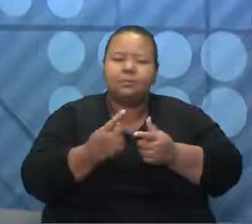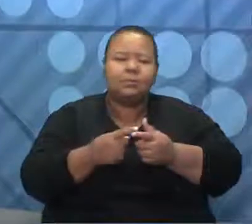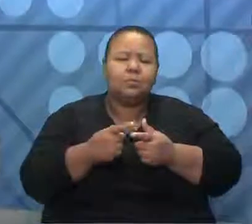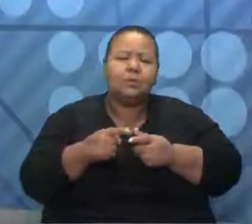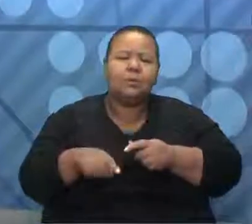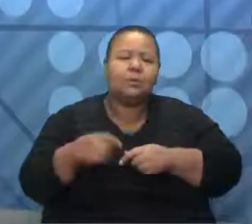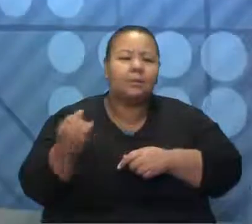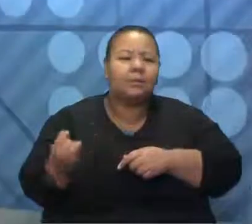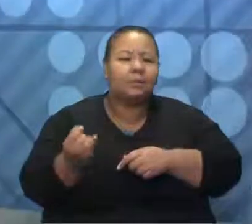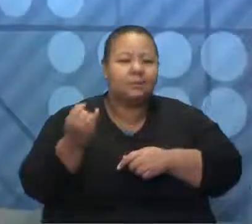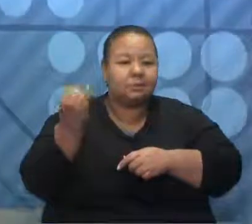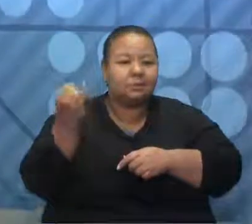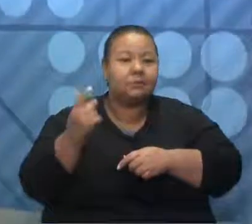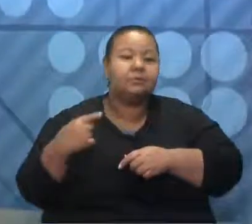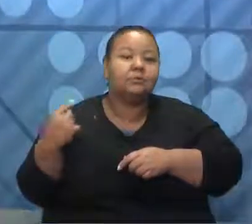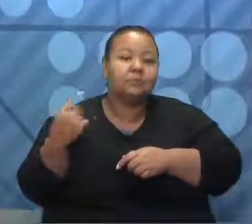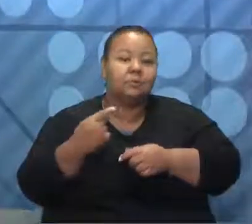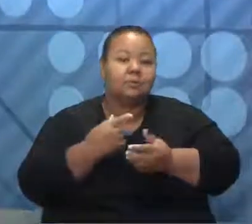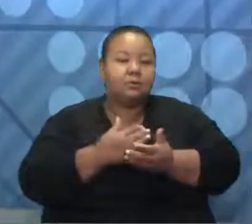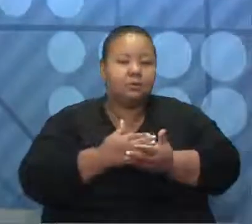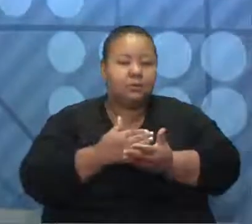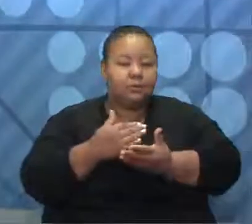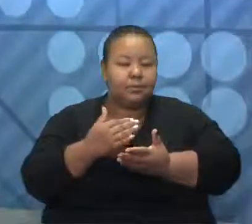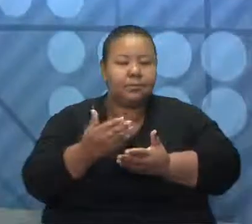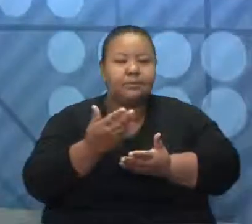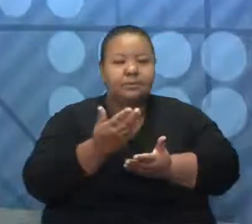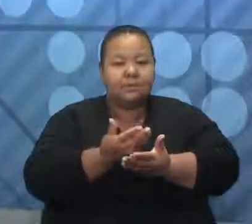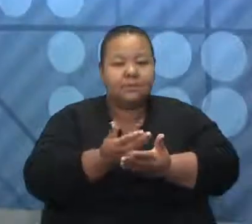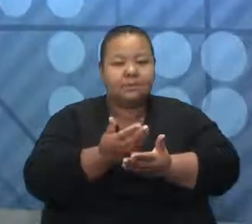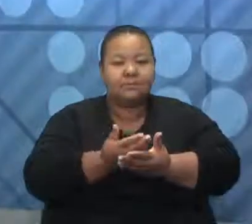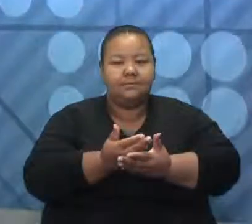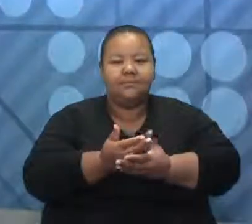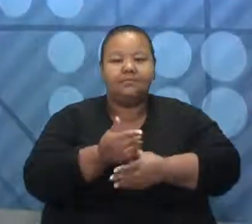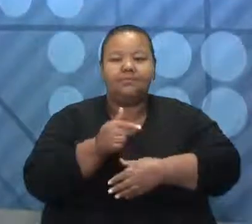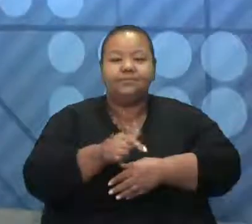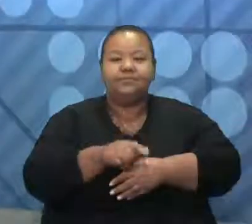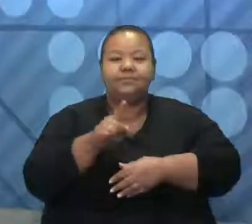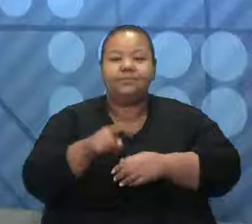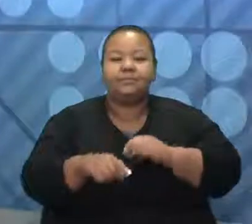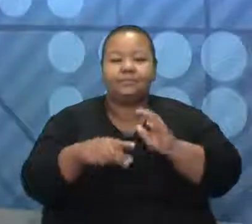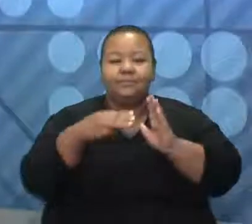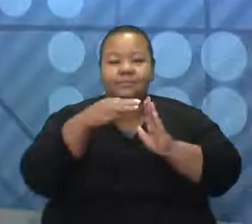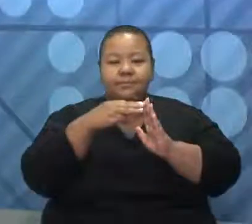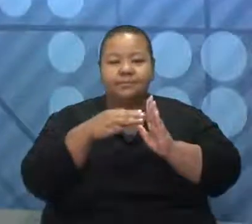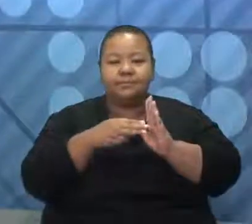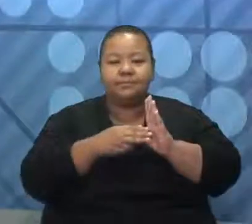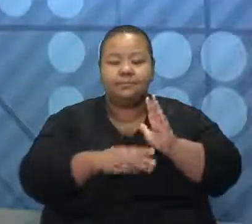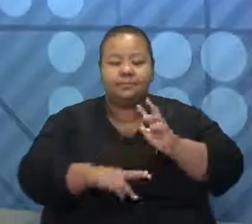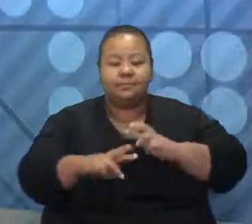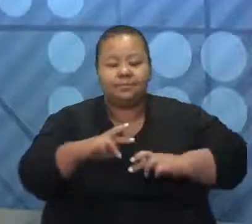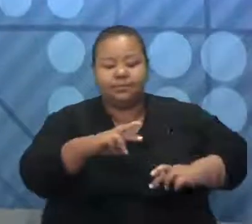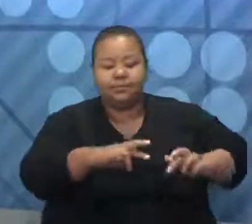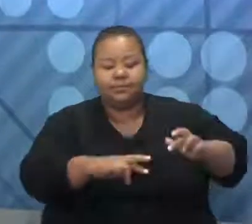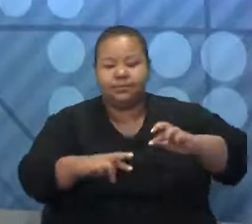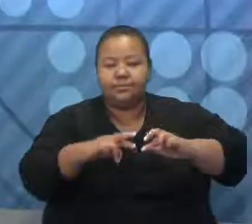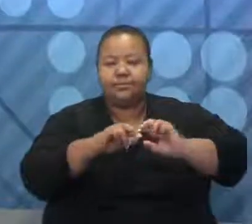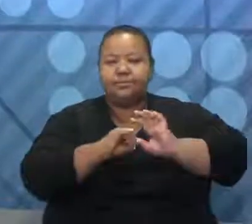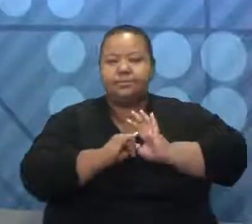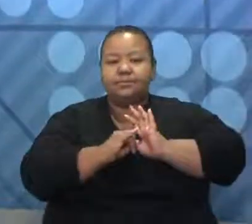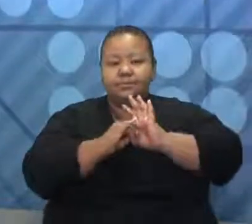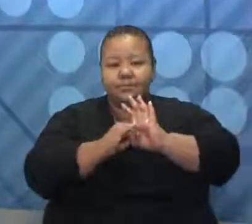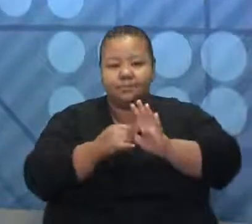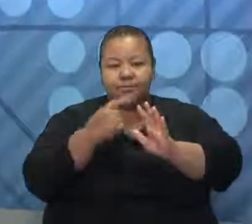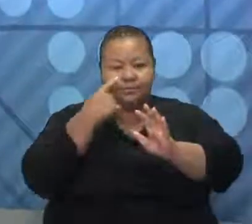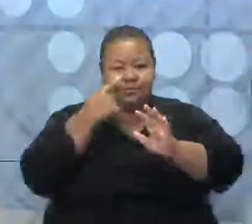É a partir daí que nós começamos a nossa aula, partindo da metodologia de análise desses indicadores. Vamos